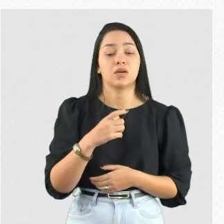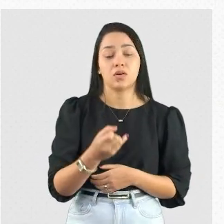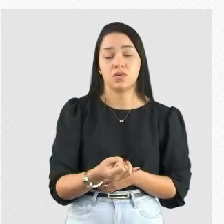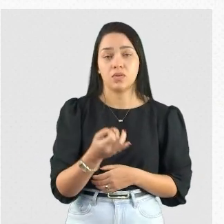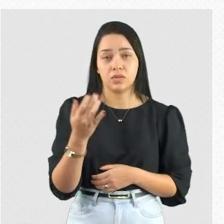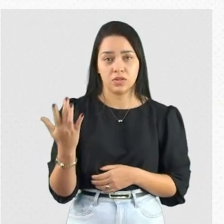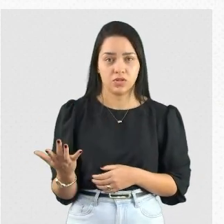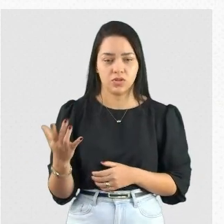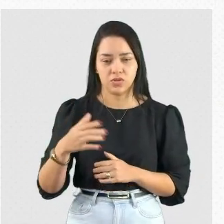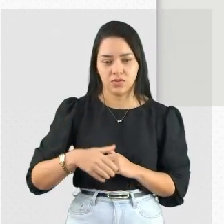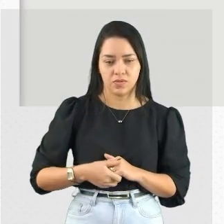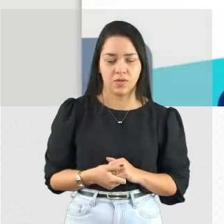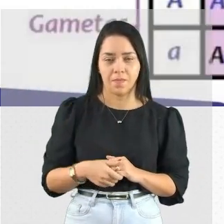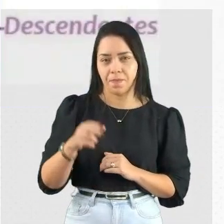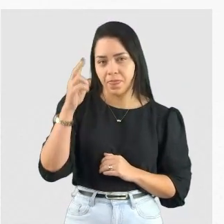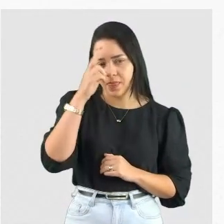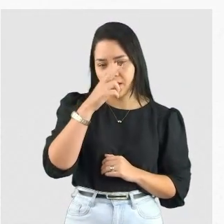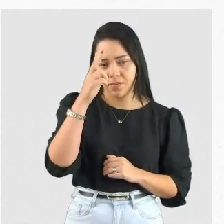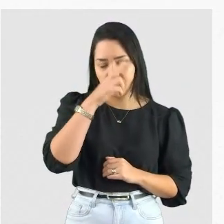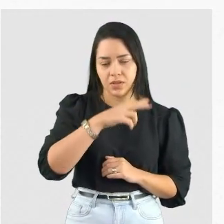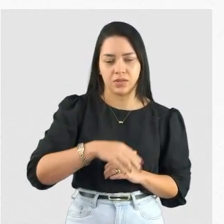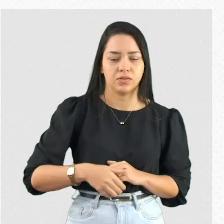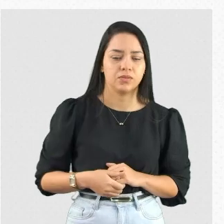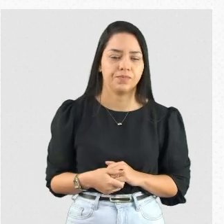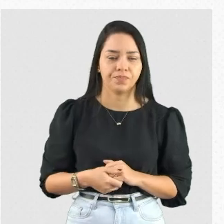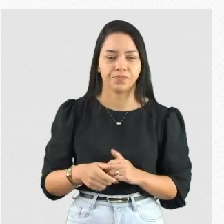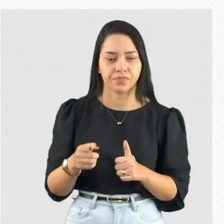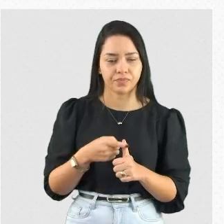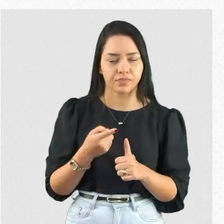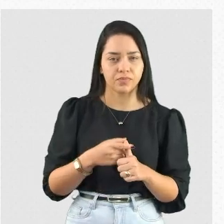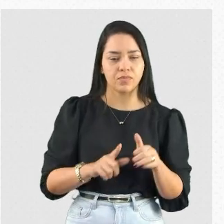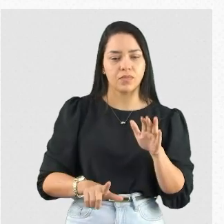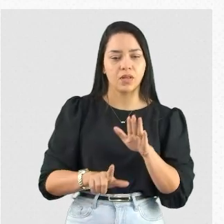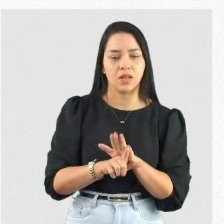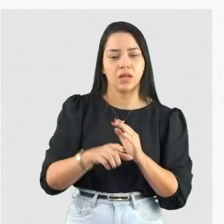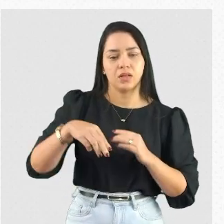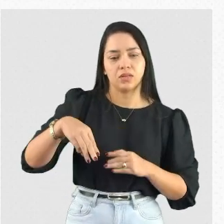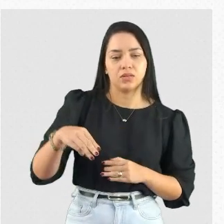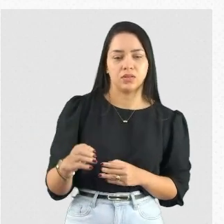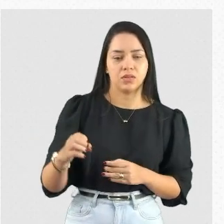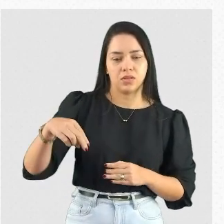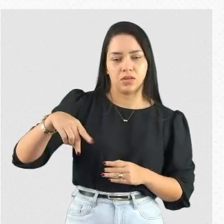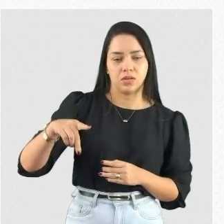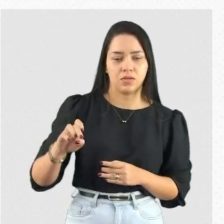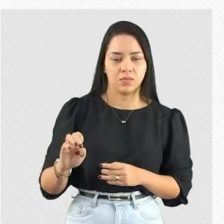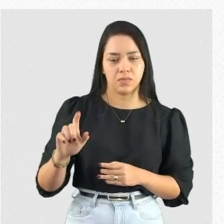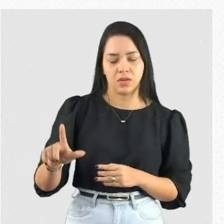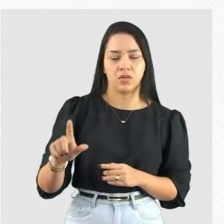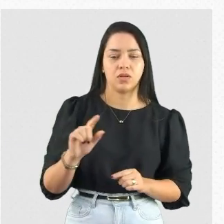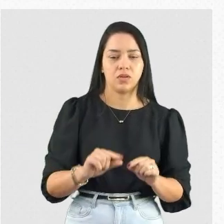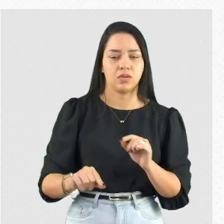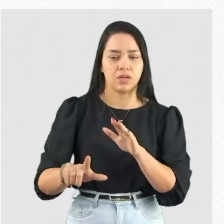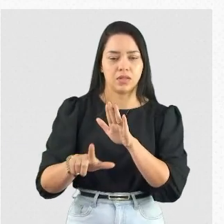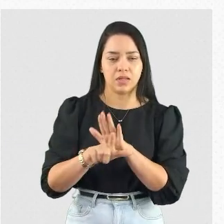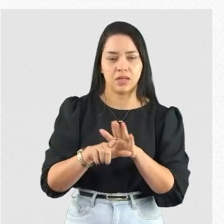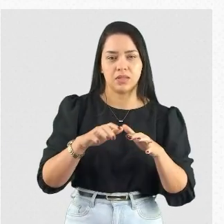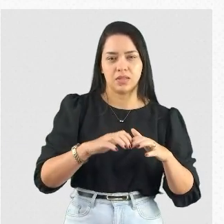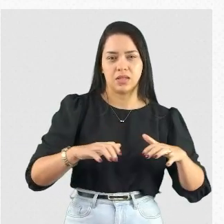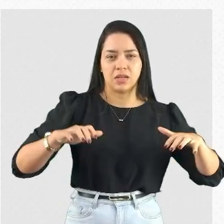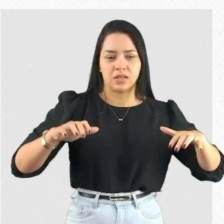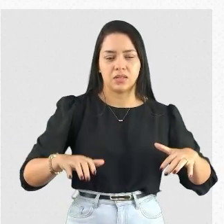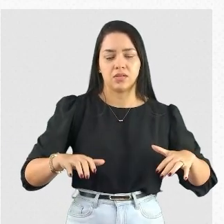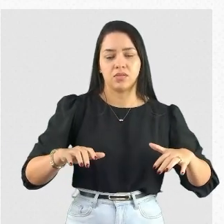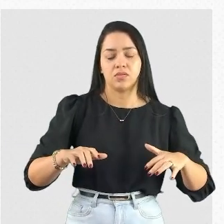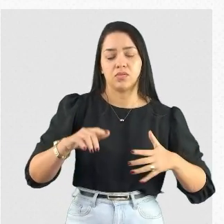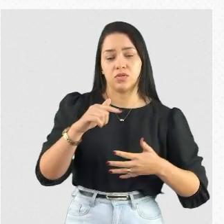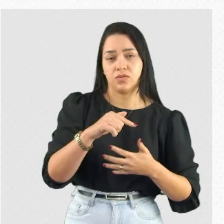quantitativas, tá? Então, relembrando, pessoal, a primeira lei de Mendel, né? Também conhecida como lei da segregação de fatores. Mendel,